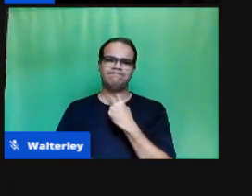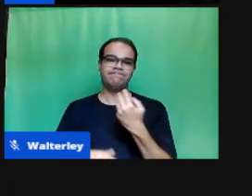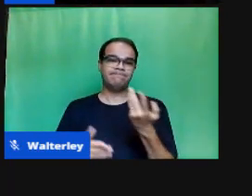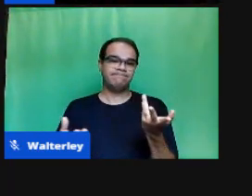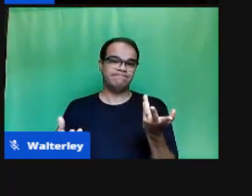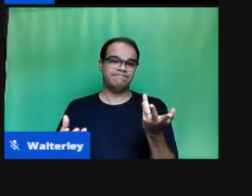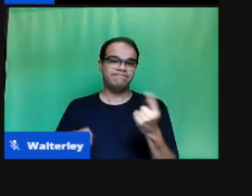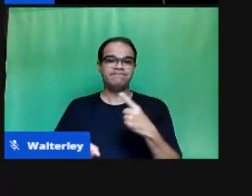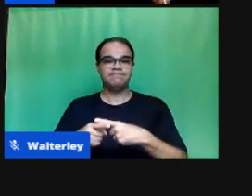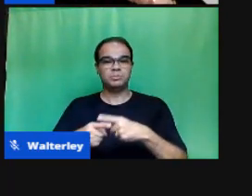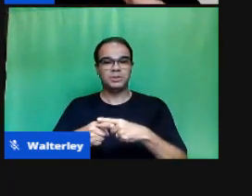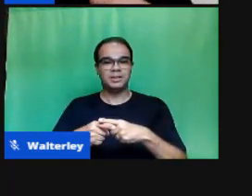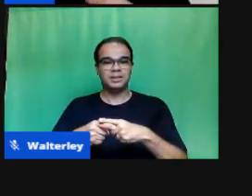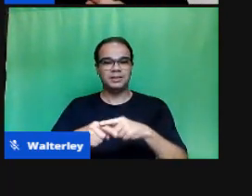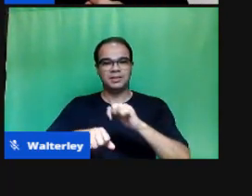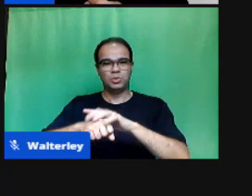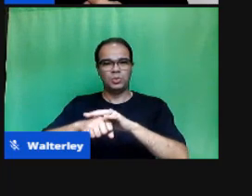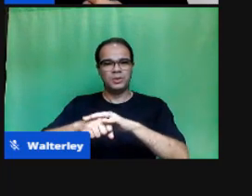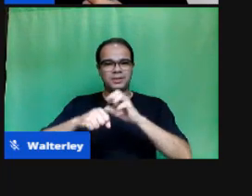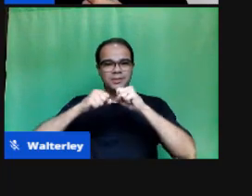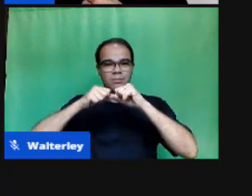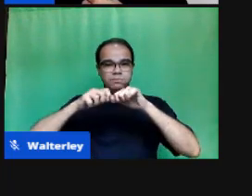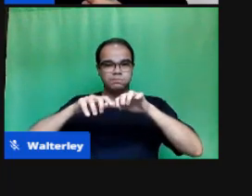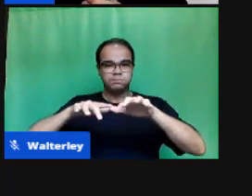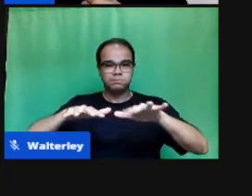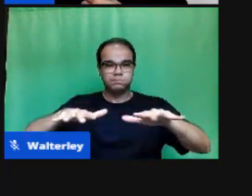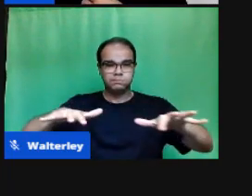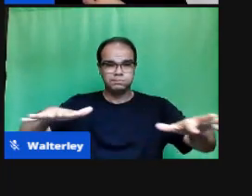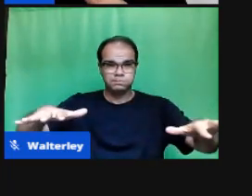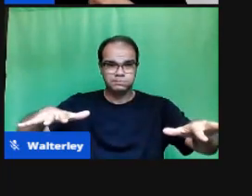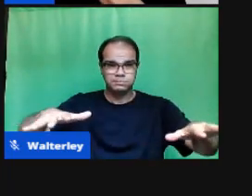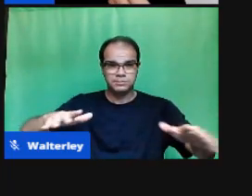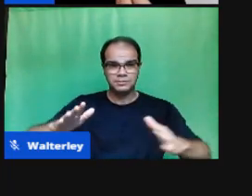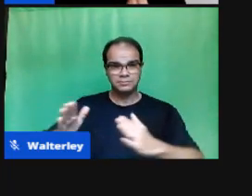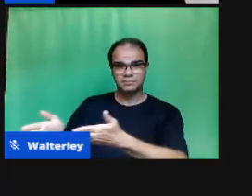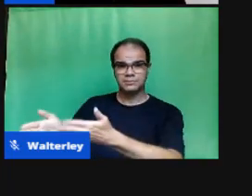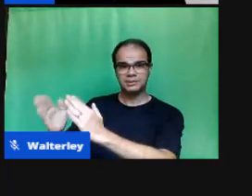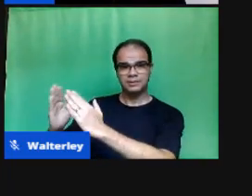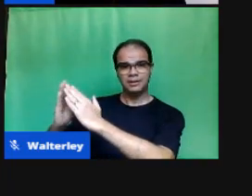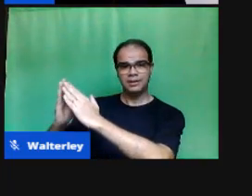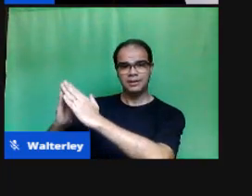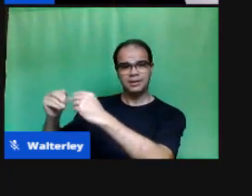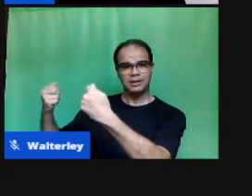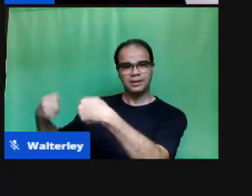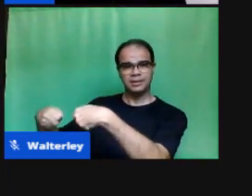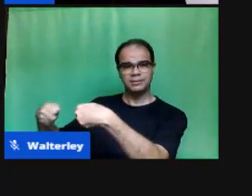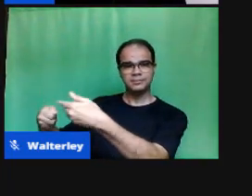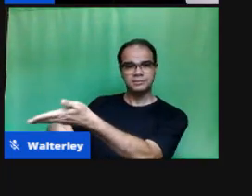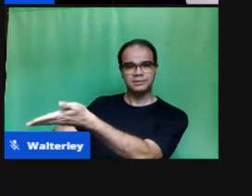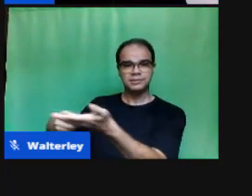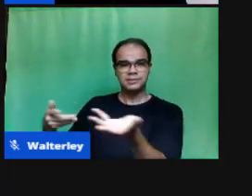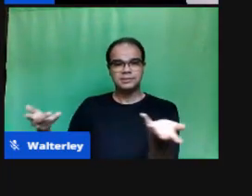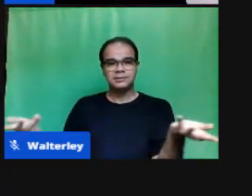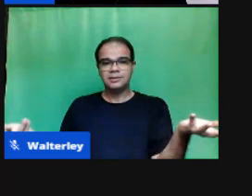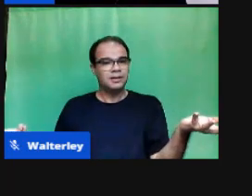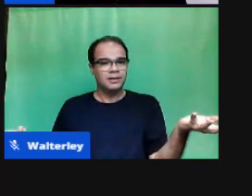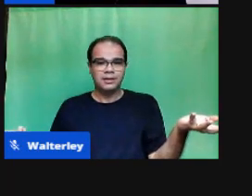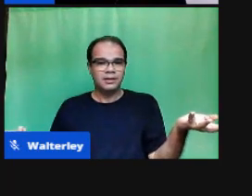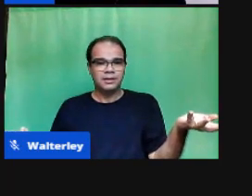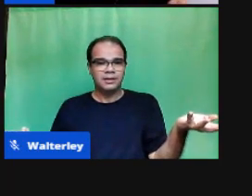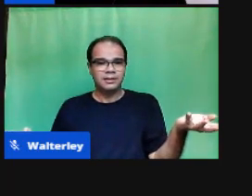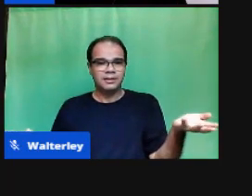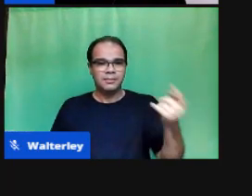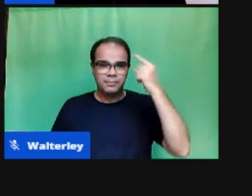assim, é difícil para nós que somos adultos, que temos capacidade de compreender, imagina para a